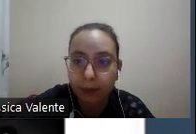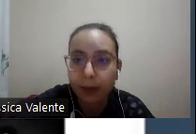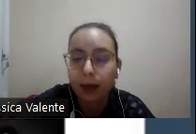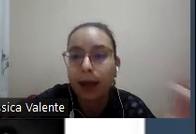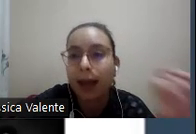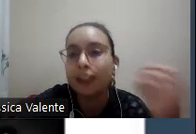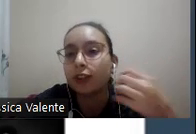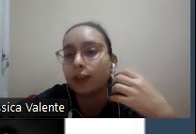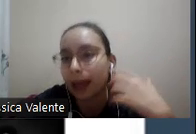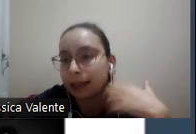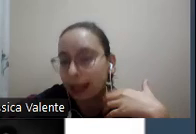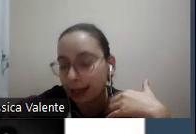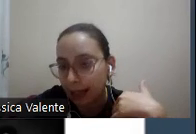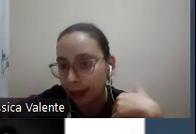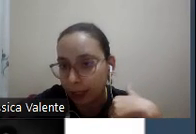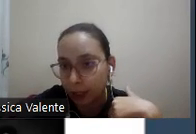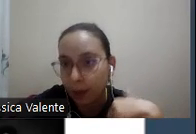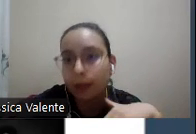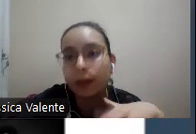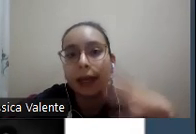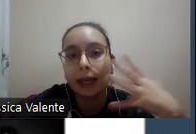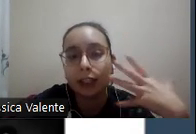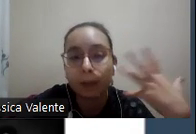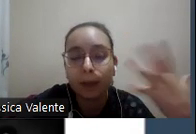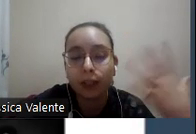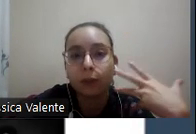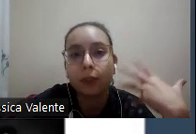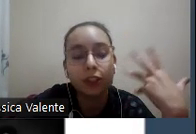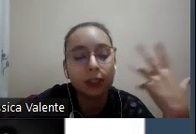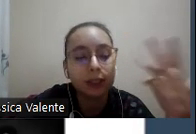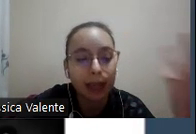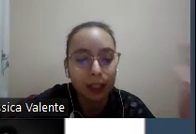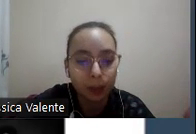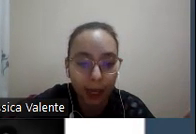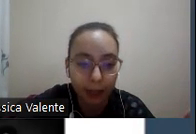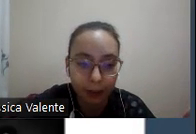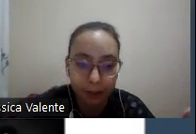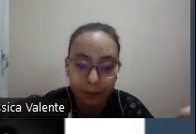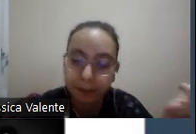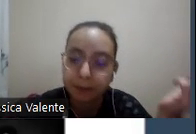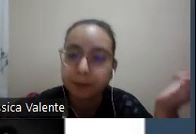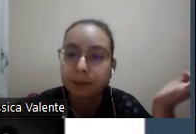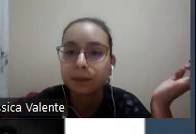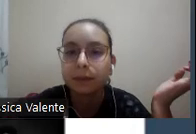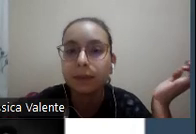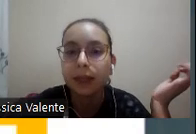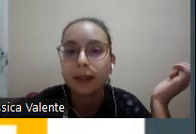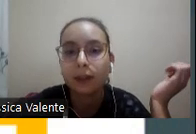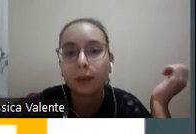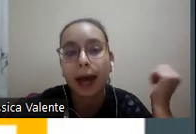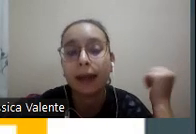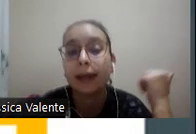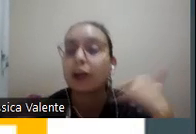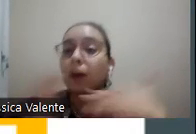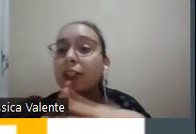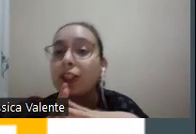respeito. A gente não quer ser tratado com respeito, eles também estão pedindo esse respeito. Então,